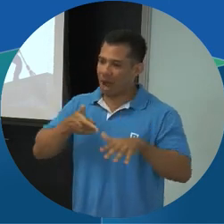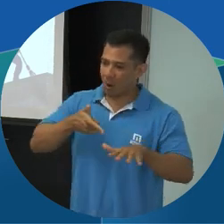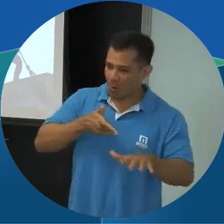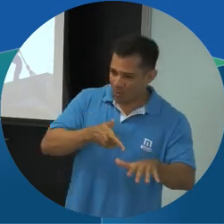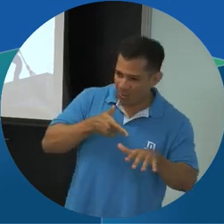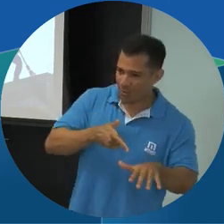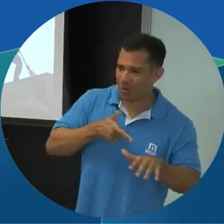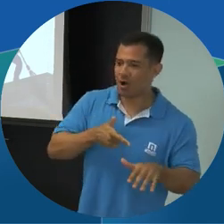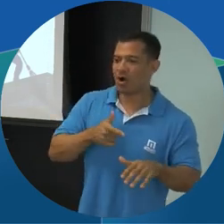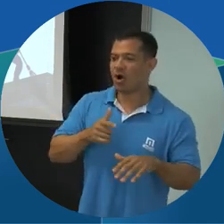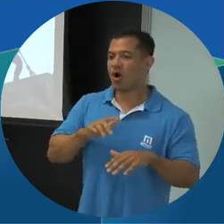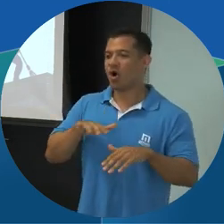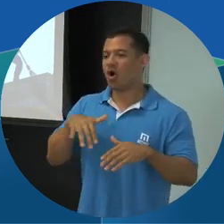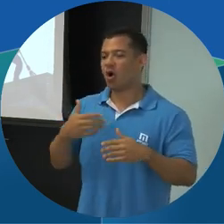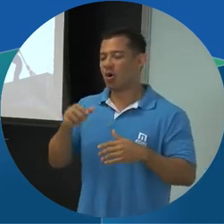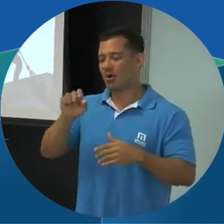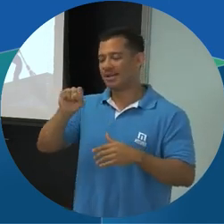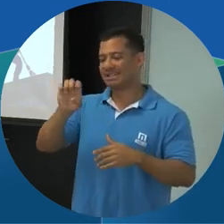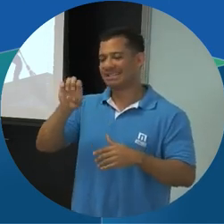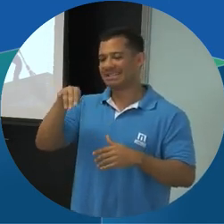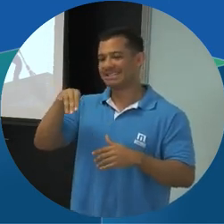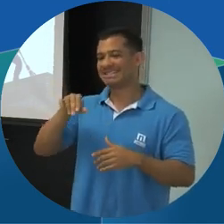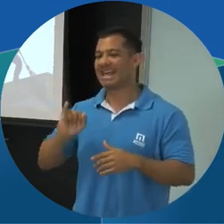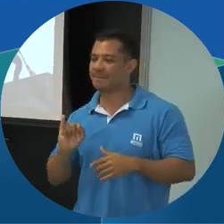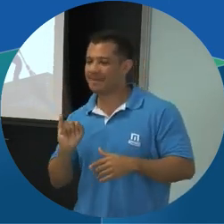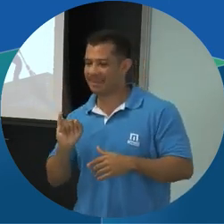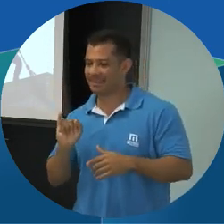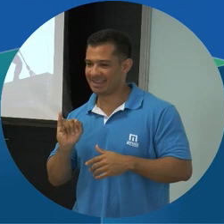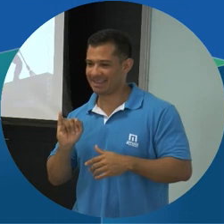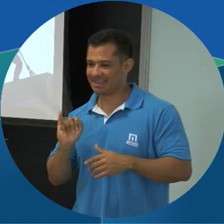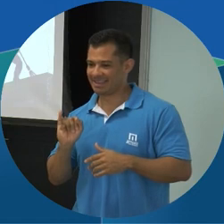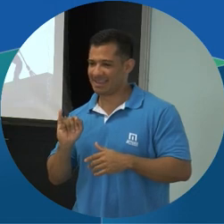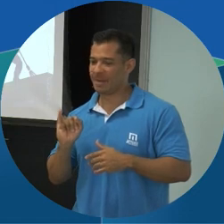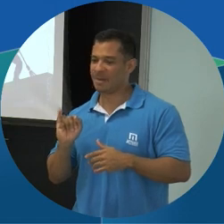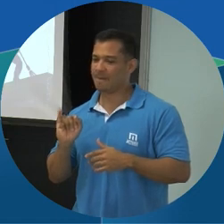forma semi ou automatizada. Tá?